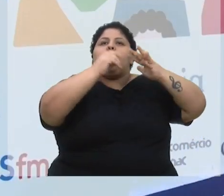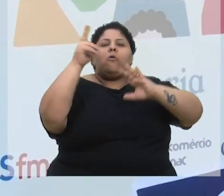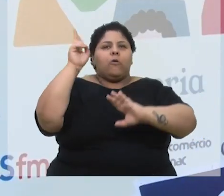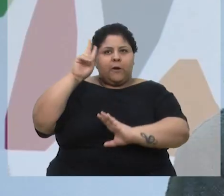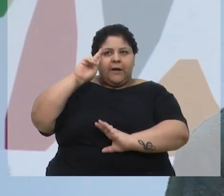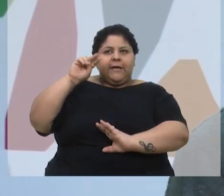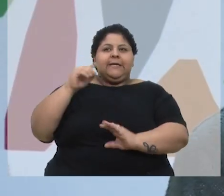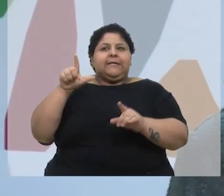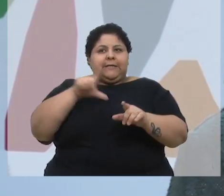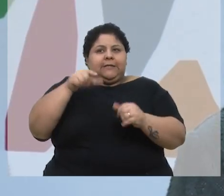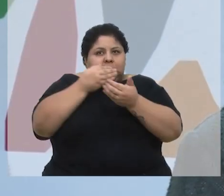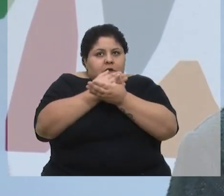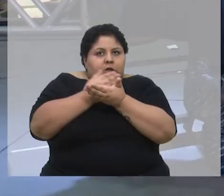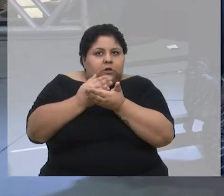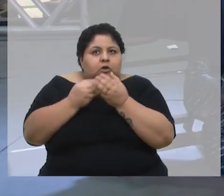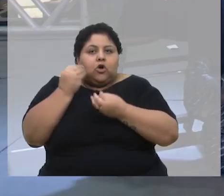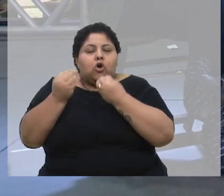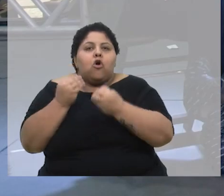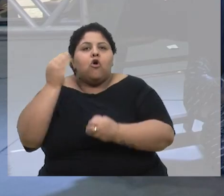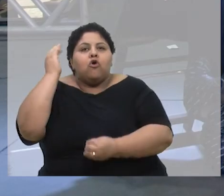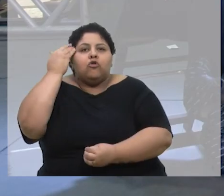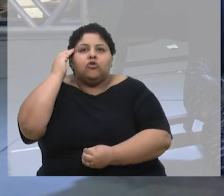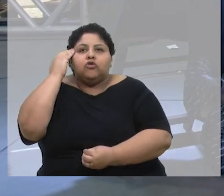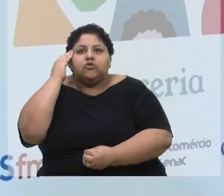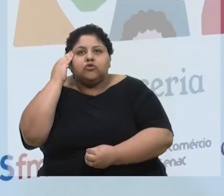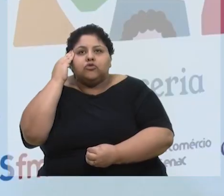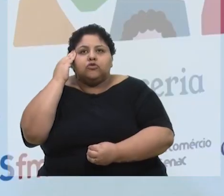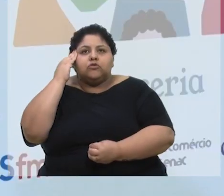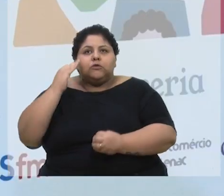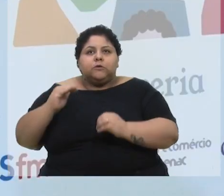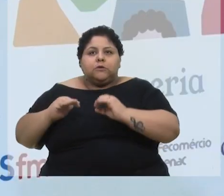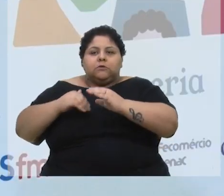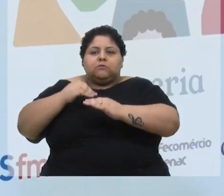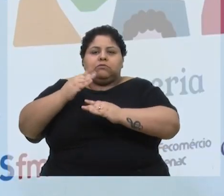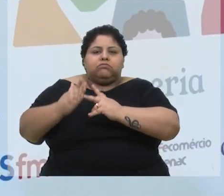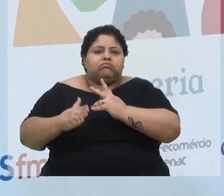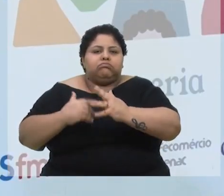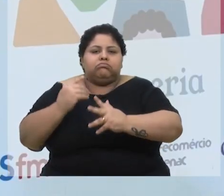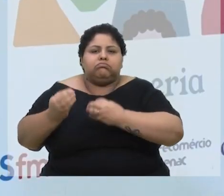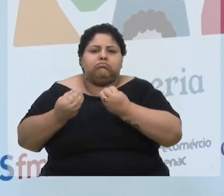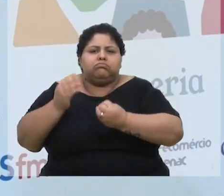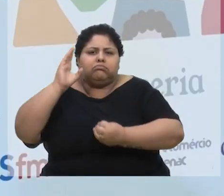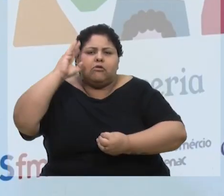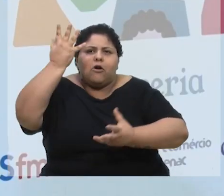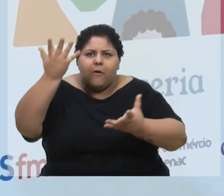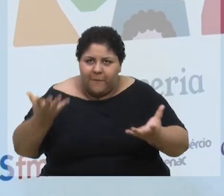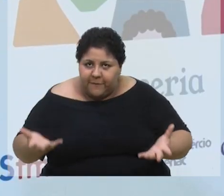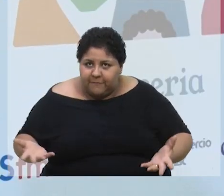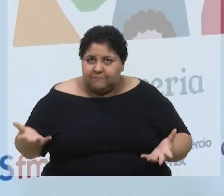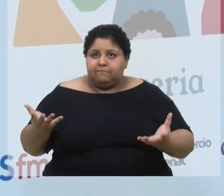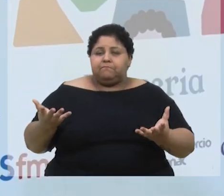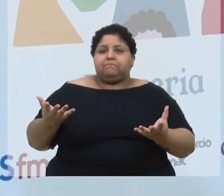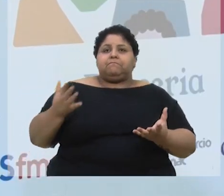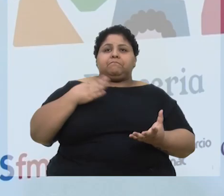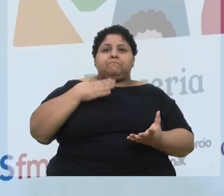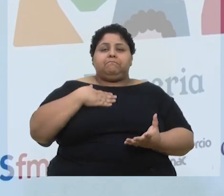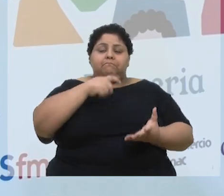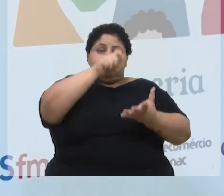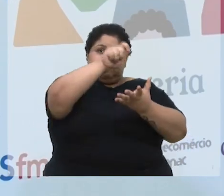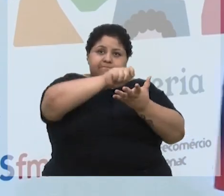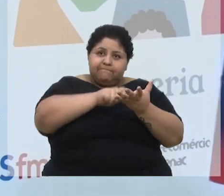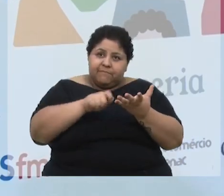dia 12 de março de 2020... saiu o aviso, né, de que as escolas fechariam no dia